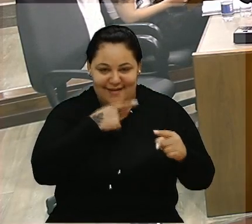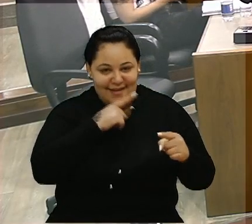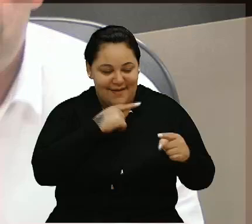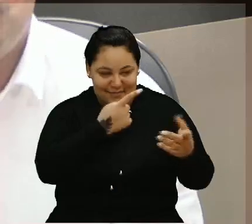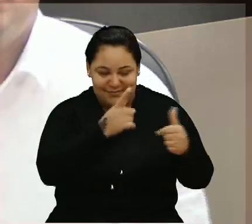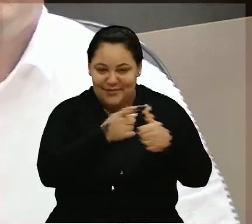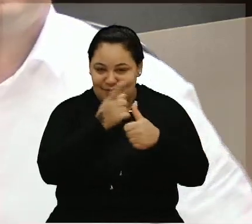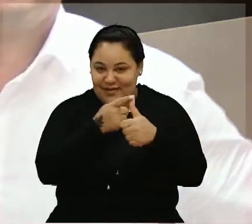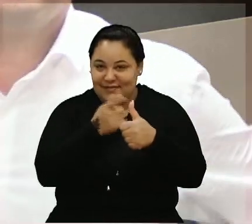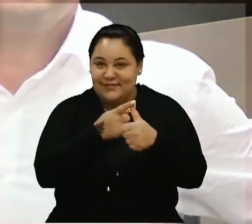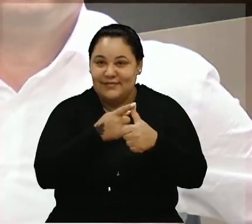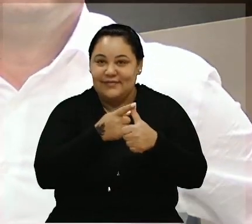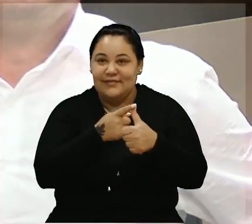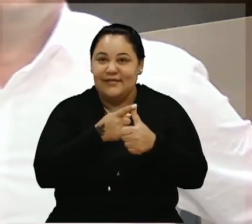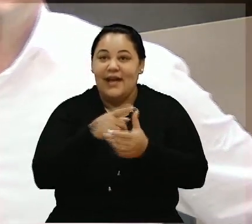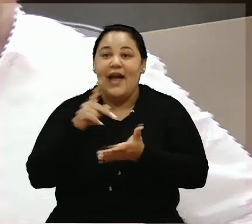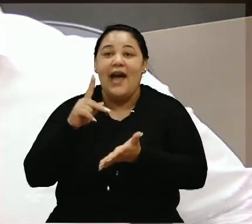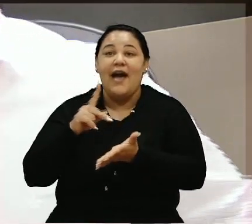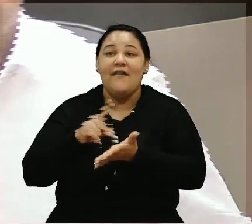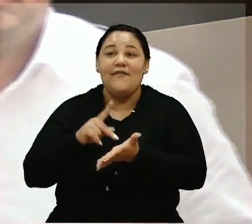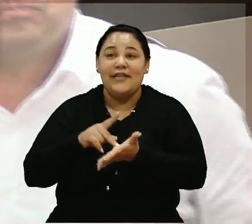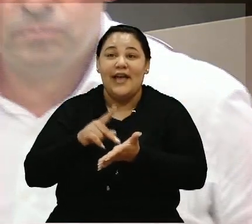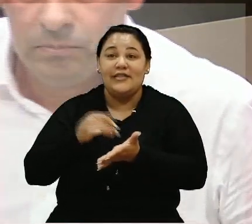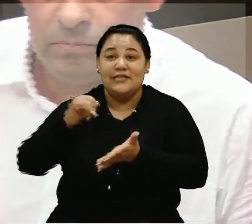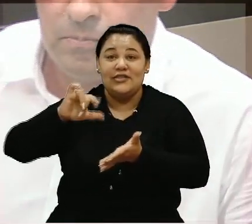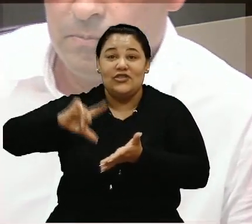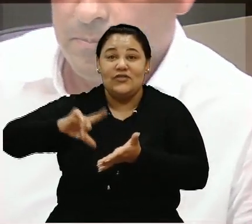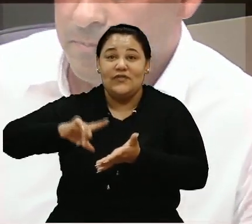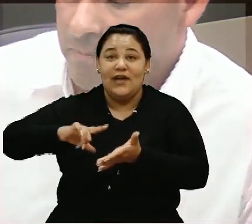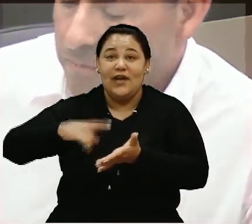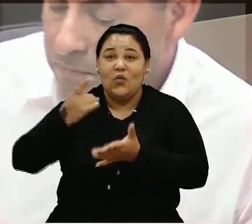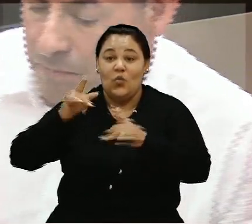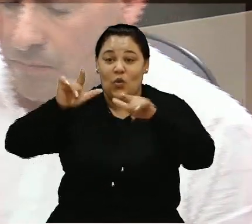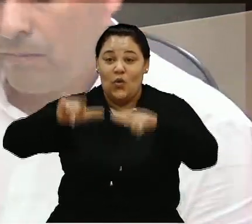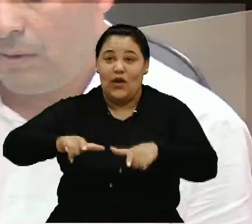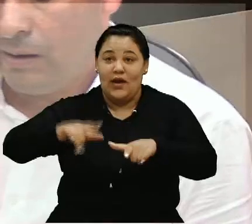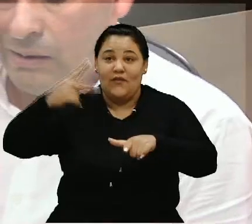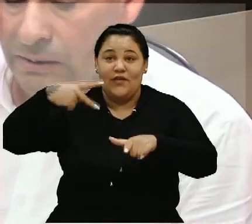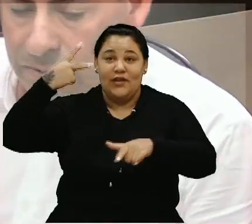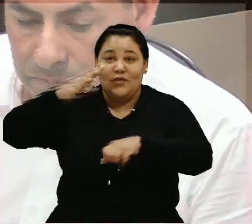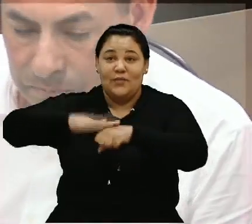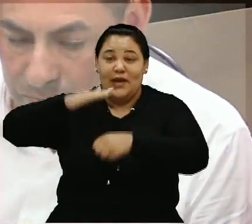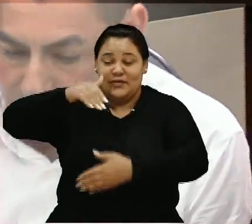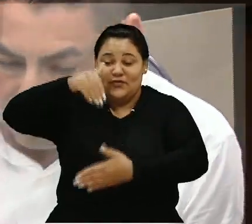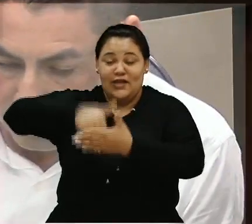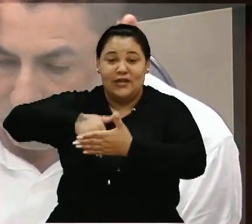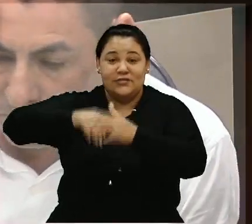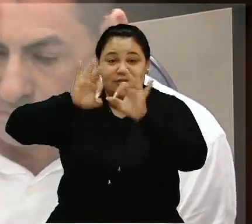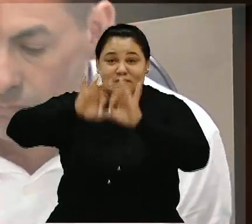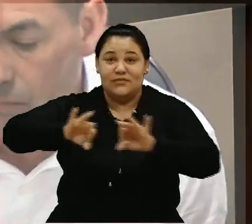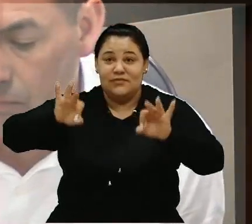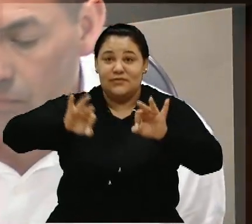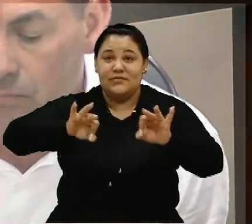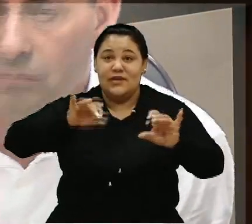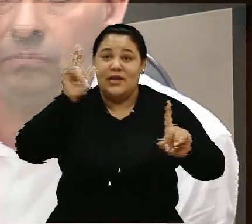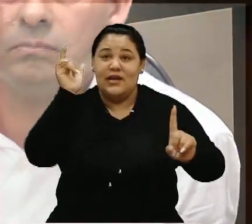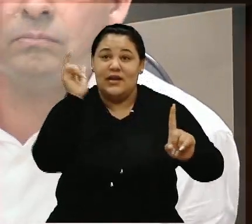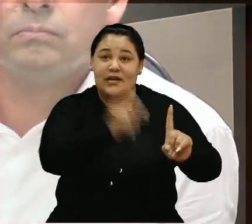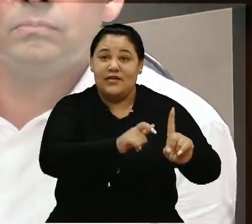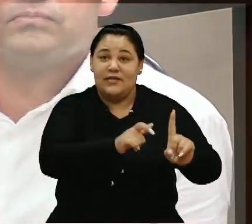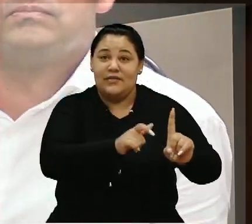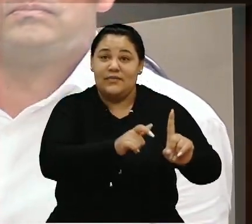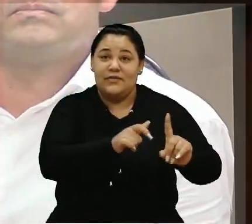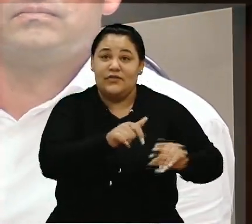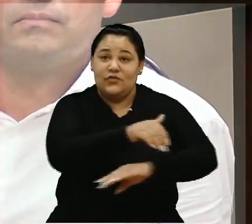primeiro, a verdade é que enquanto tiver um parlamento onde o vereador mais votado simplesmente é eleito por agredir moradores de rua, nada vai